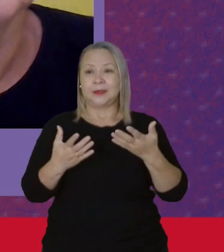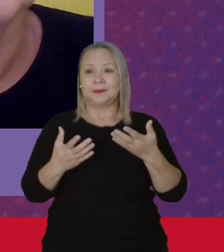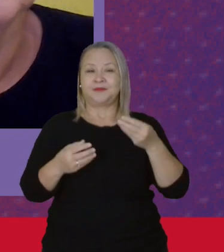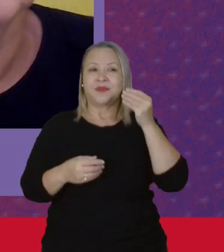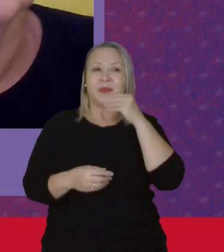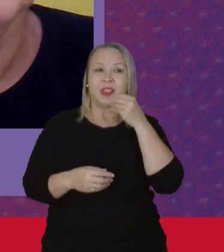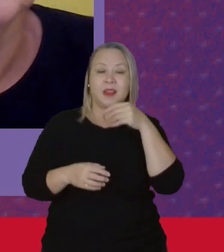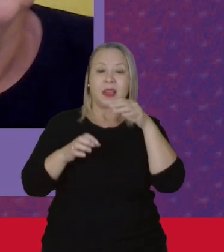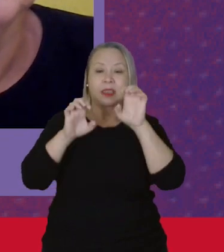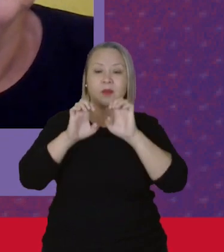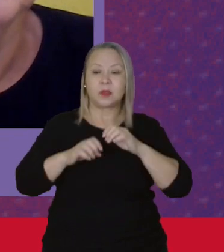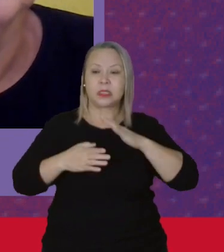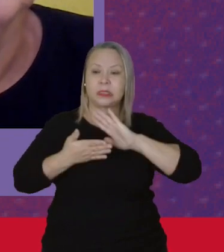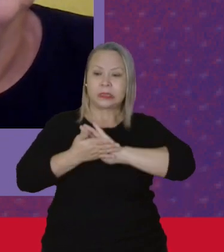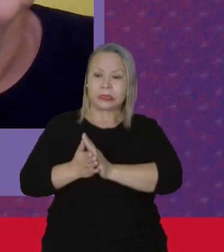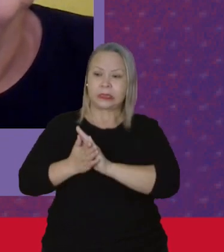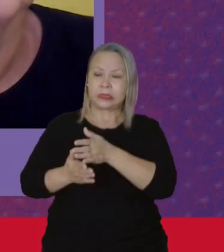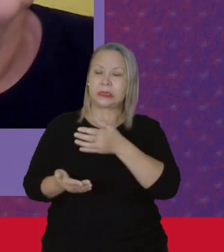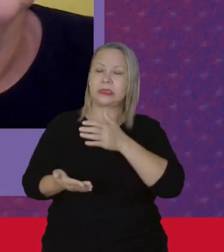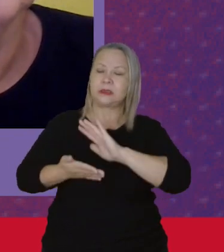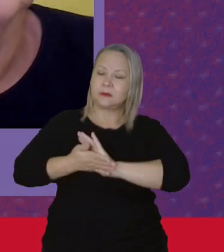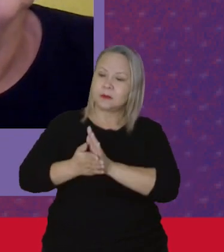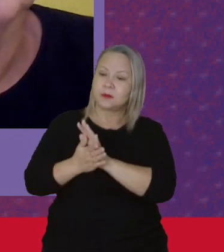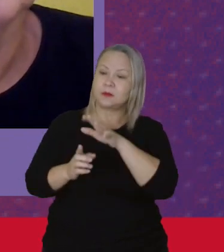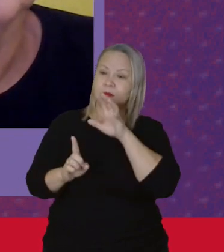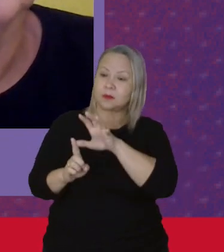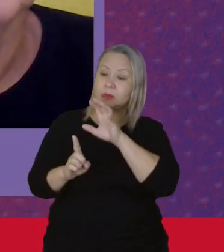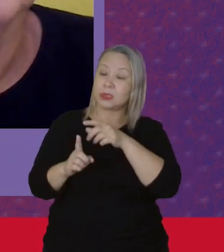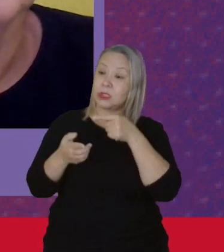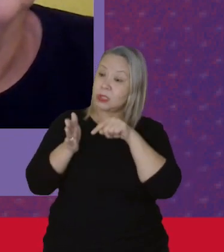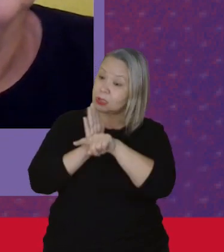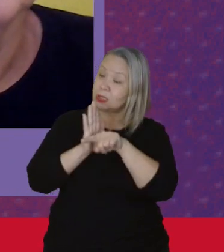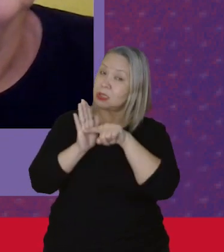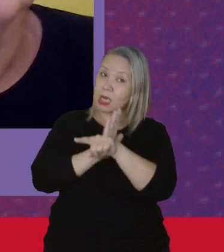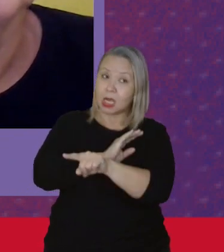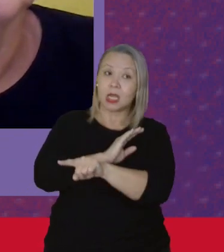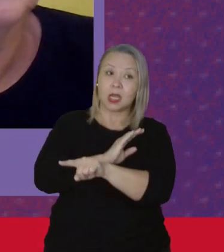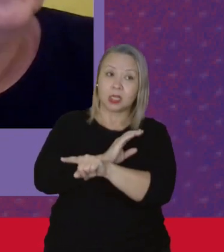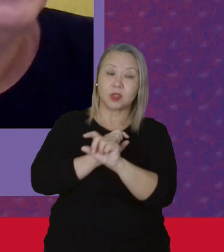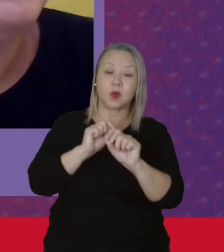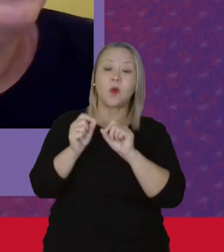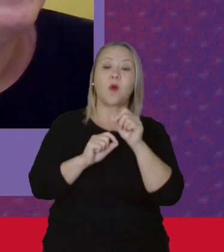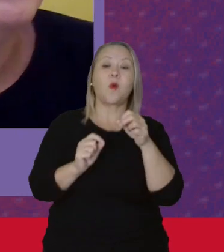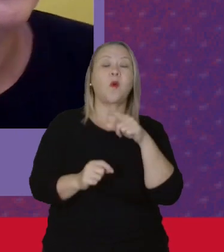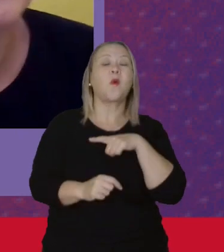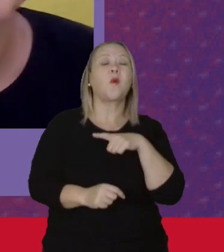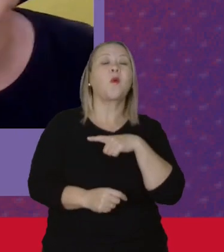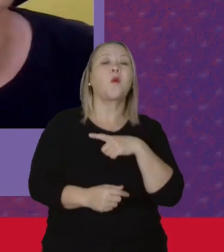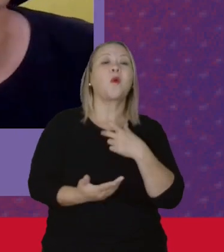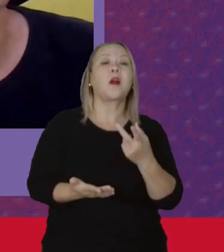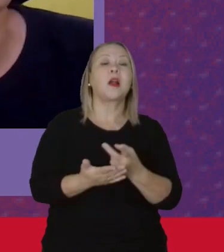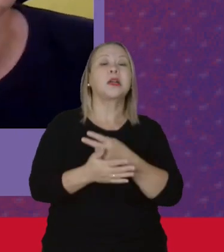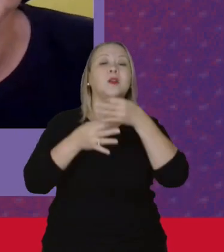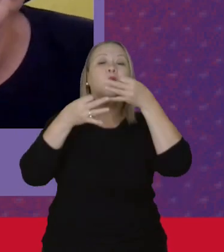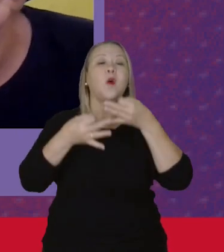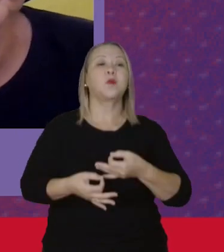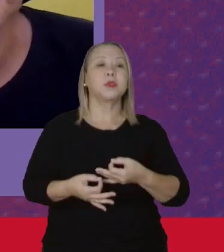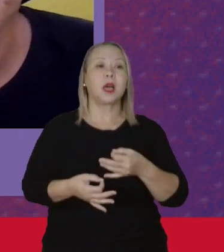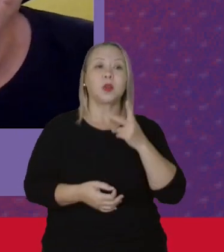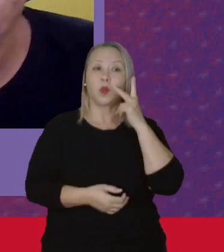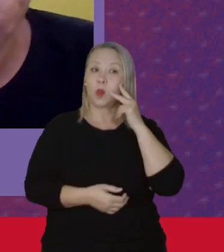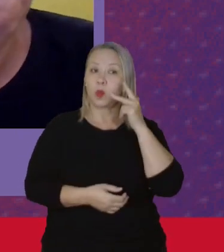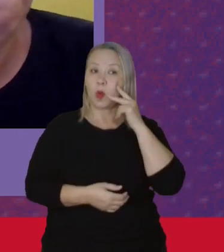gente pressiona, a gente tensiona e a gente questiona isso que é tido como o correto, o